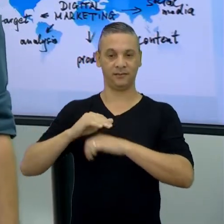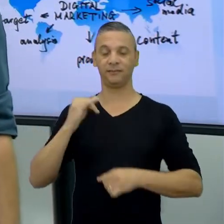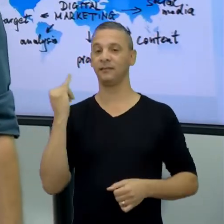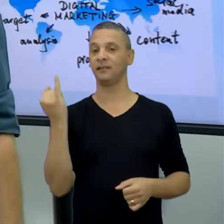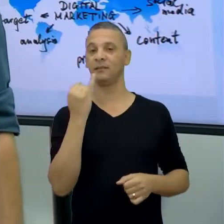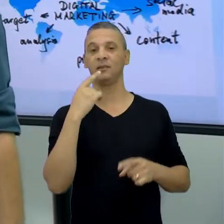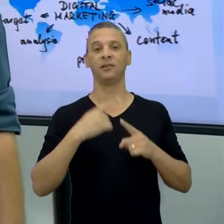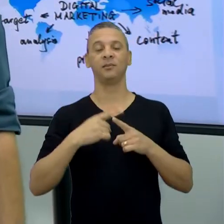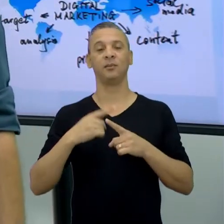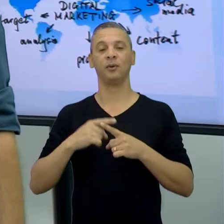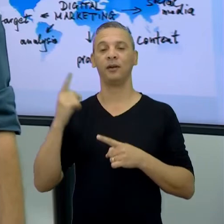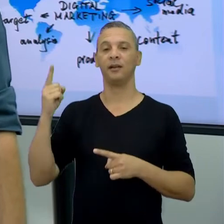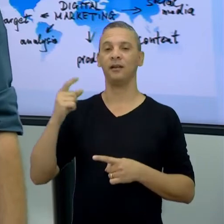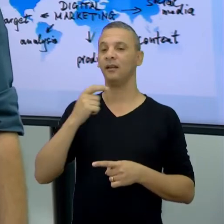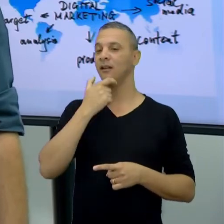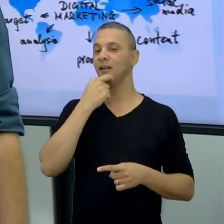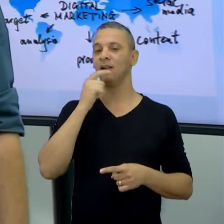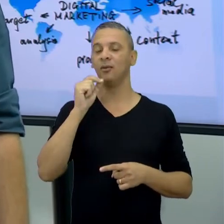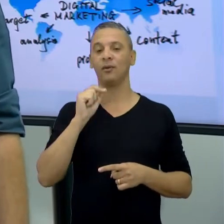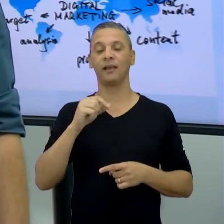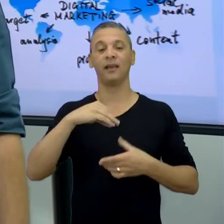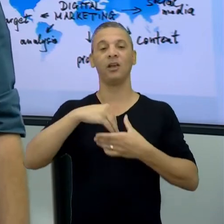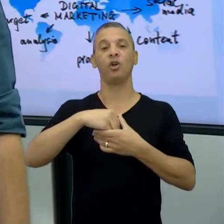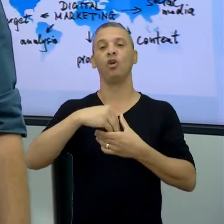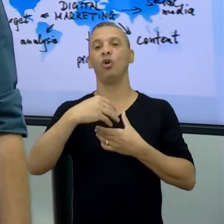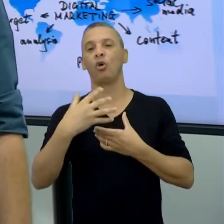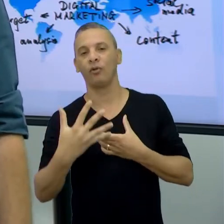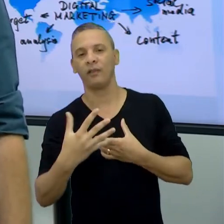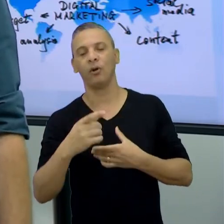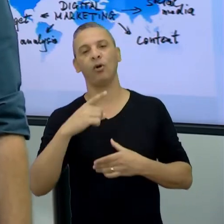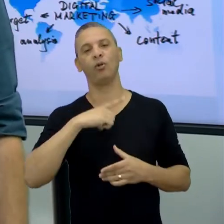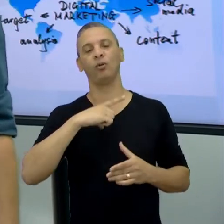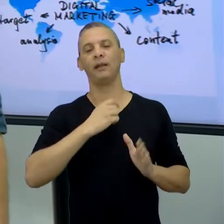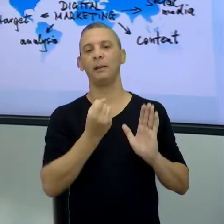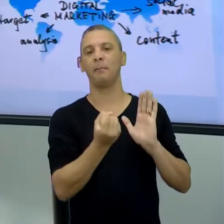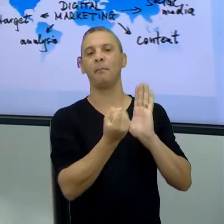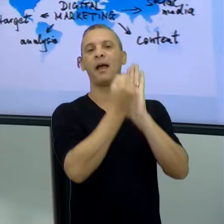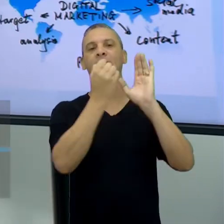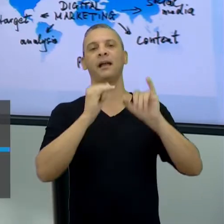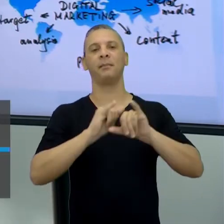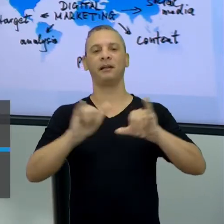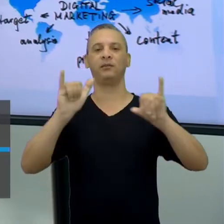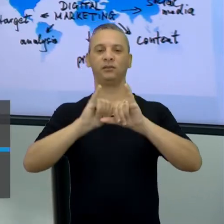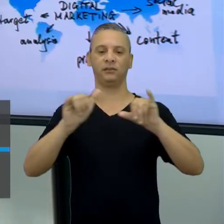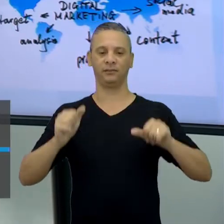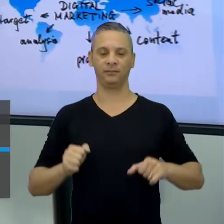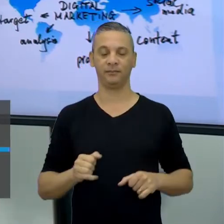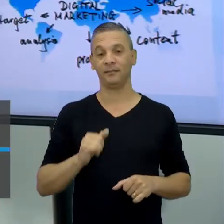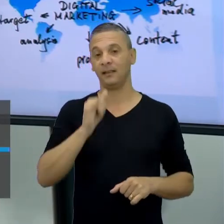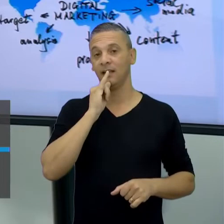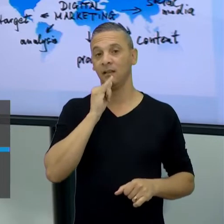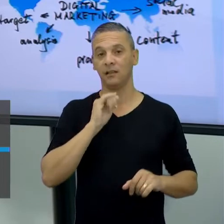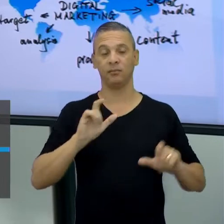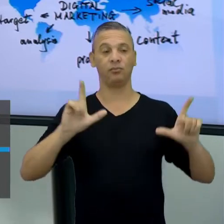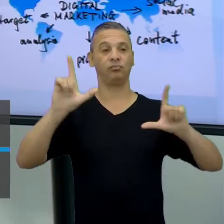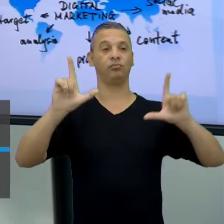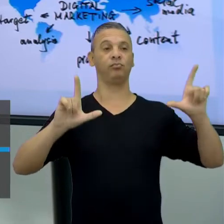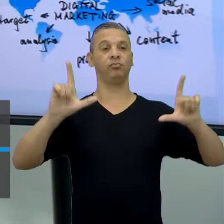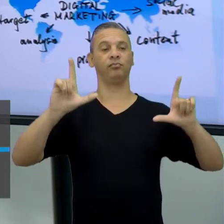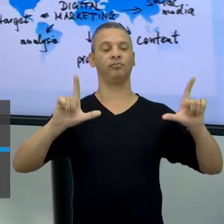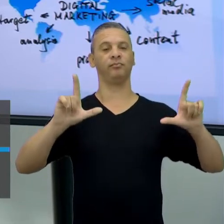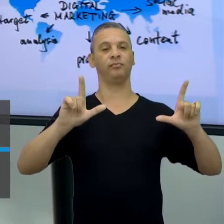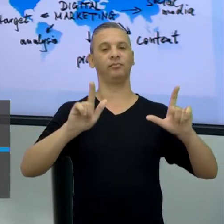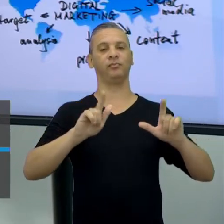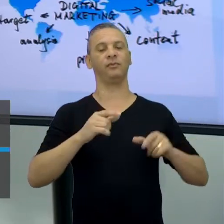Porque branded content é conteúdo patrocinado. É assim, você está assistindo o jornal... E no meio do